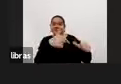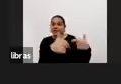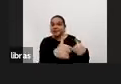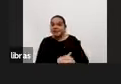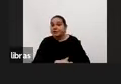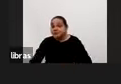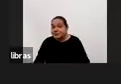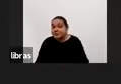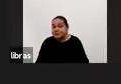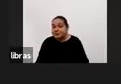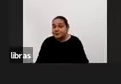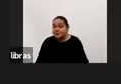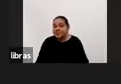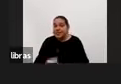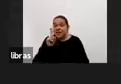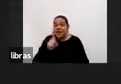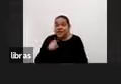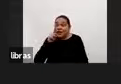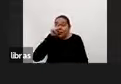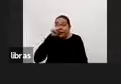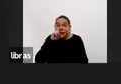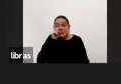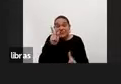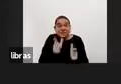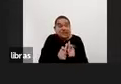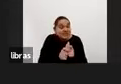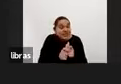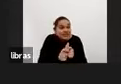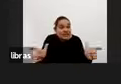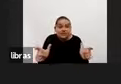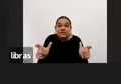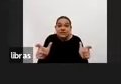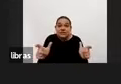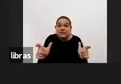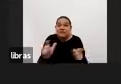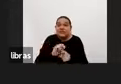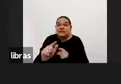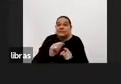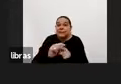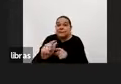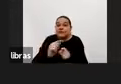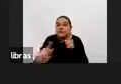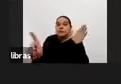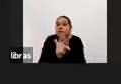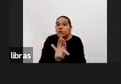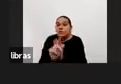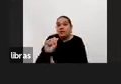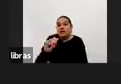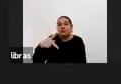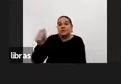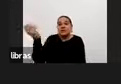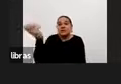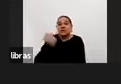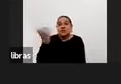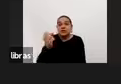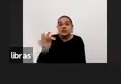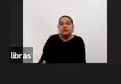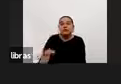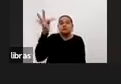Cria também um risco muito grande do financiamento da Previdência Social, certo? Das nossas aposentadorias futuras.